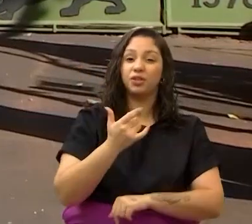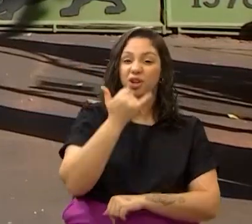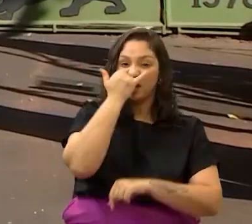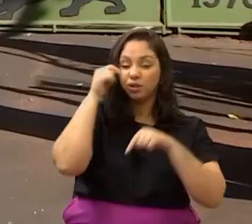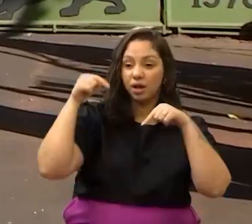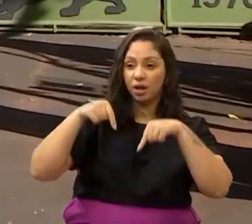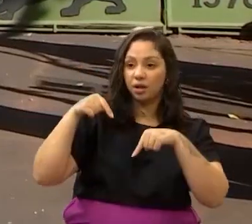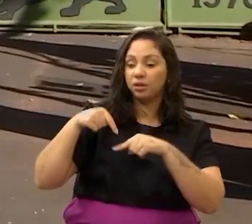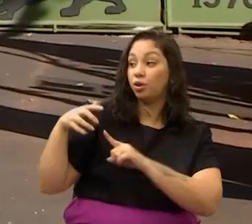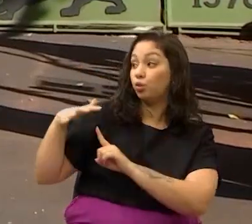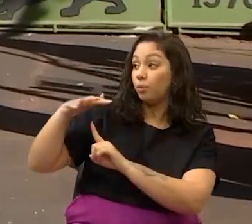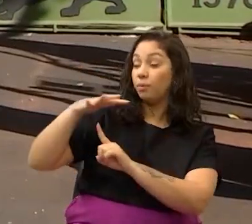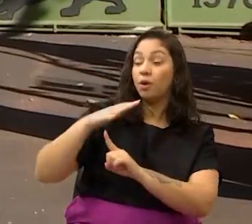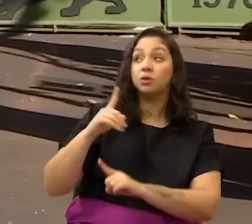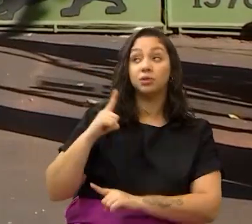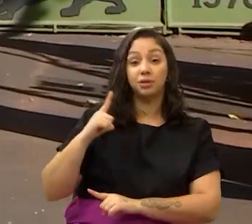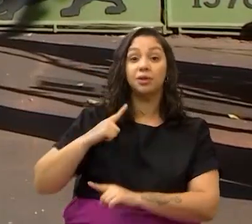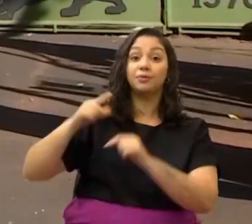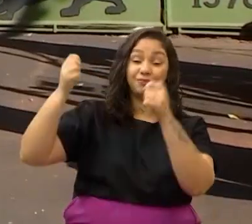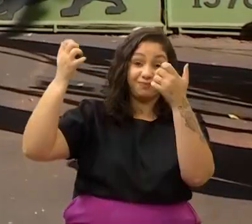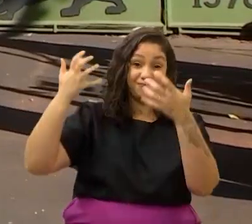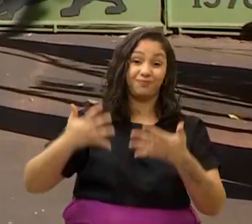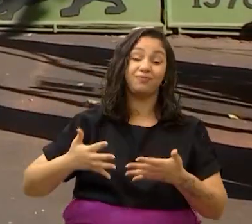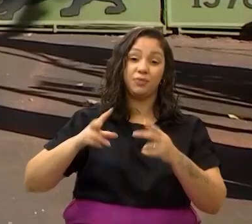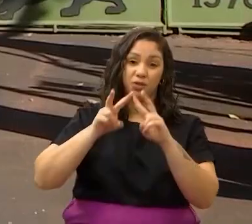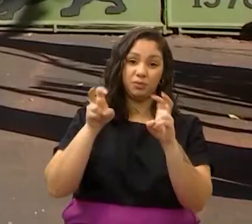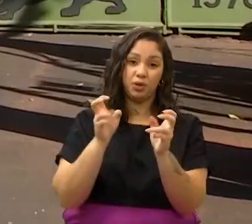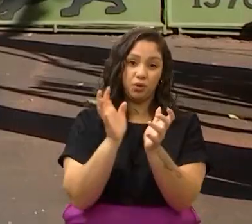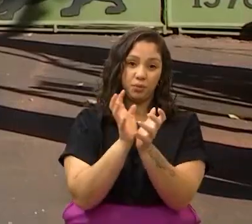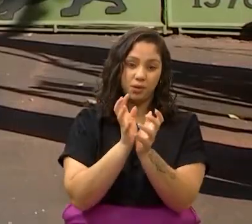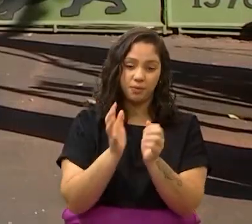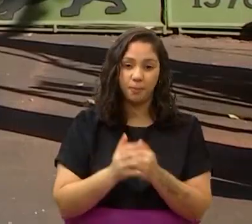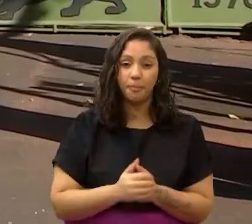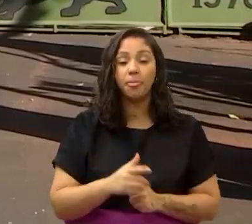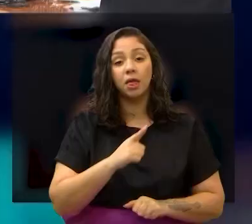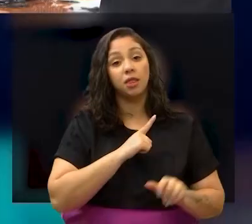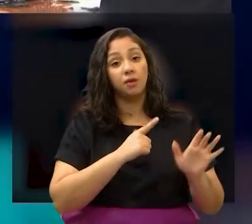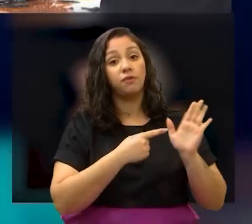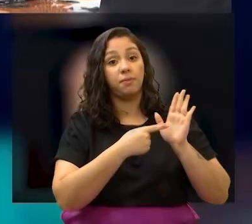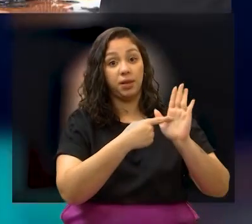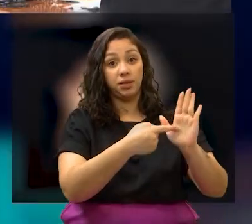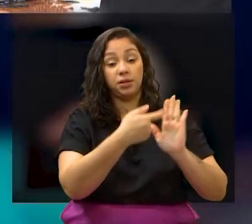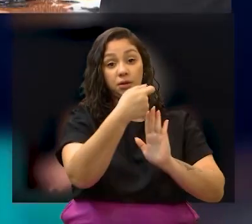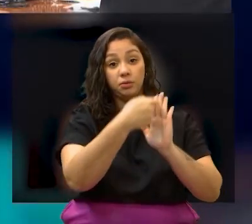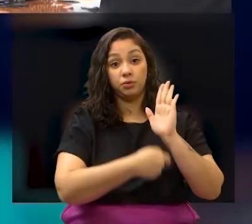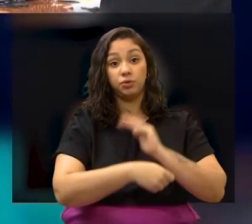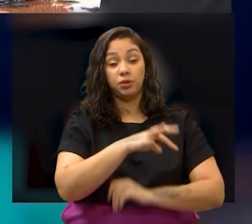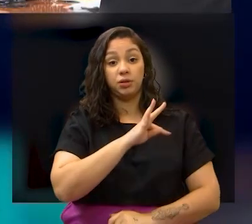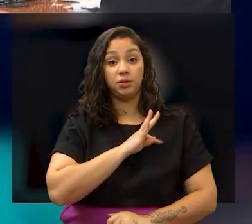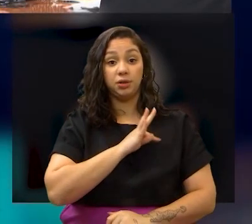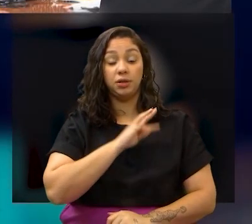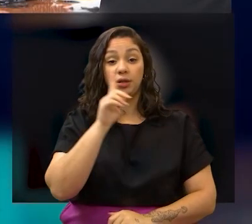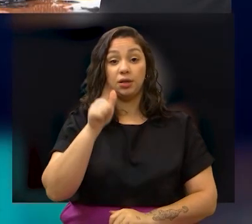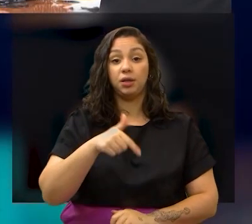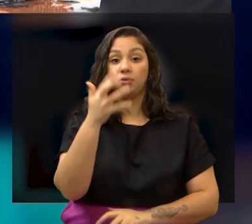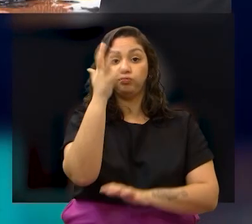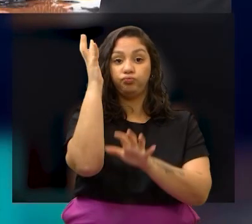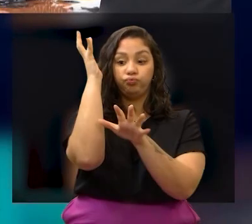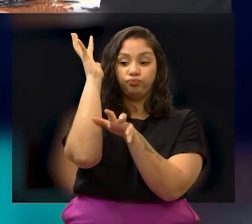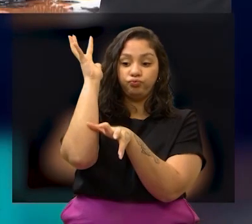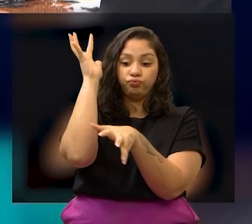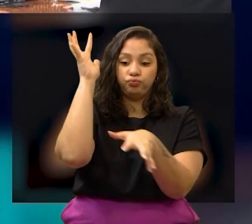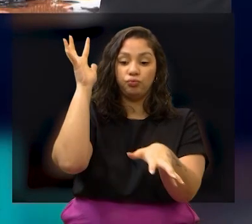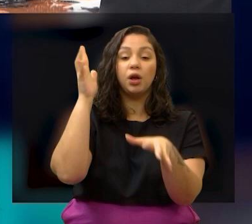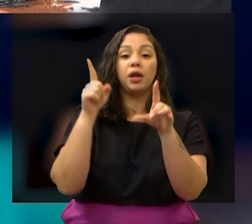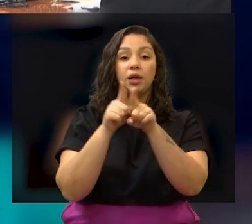árvore aqui no Bosque dos Jequitibás foi bastante comentada pela comissão. Houve apresentação dos laudos técnicos da figueira